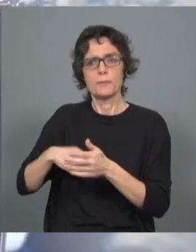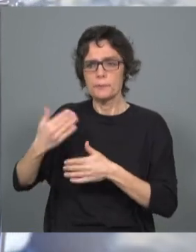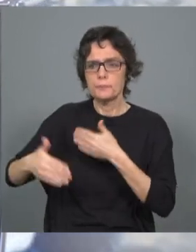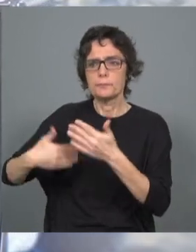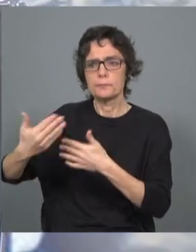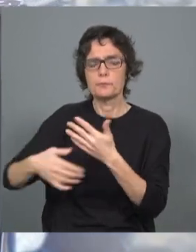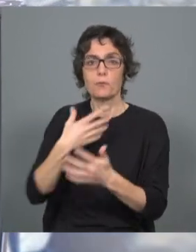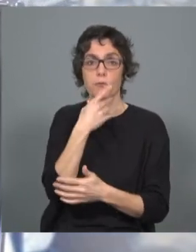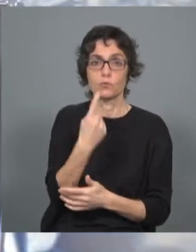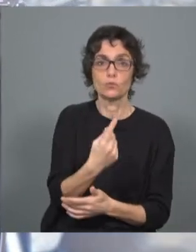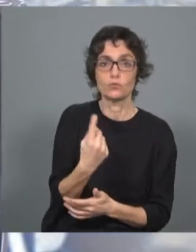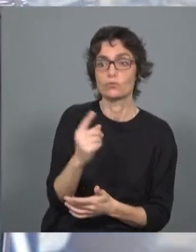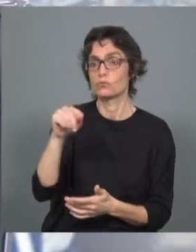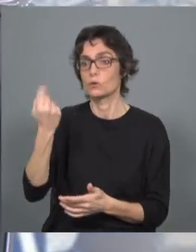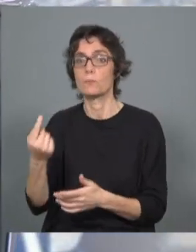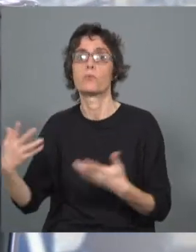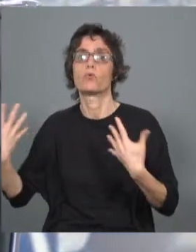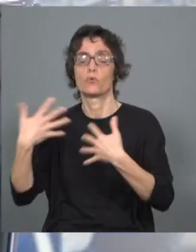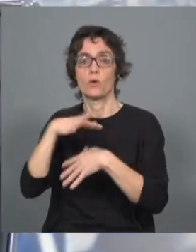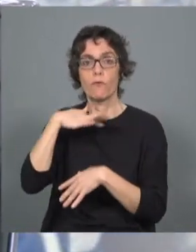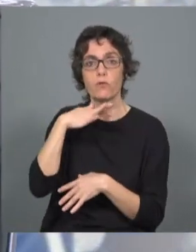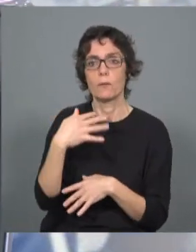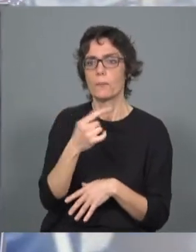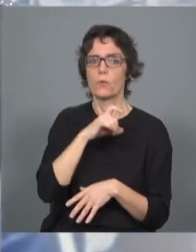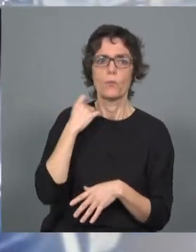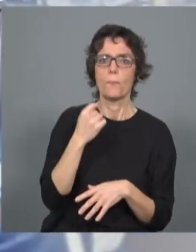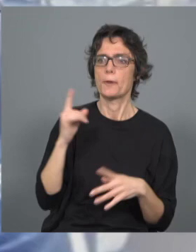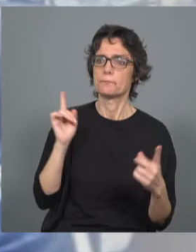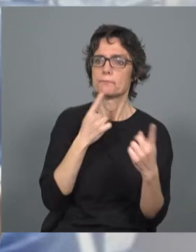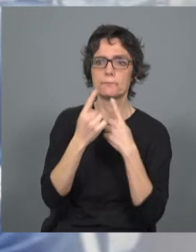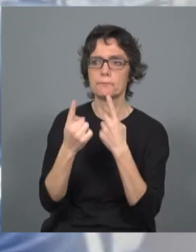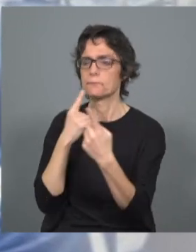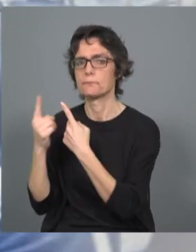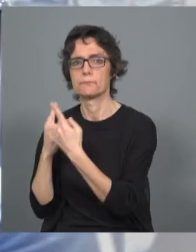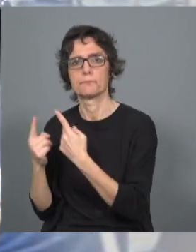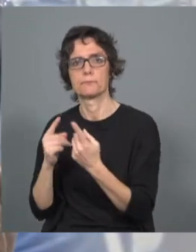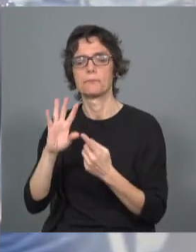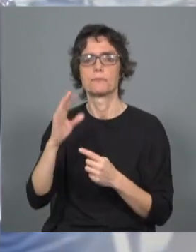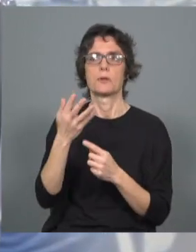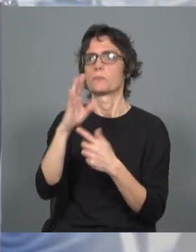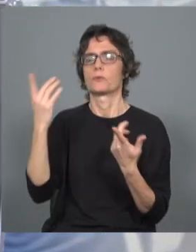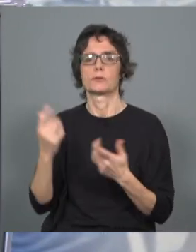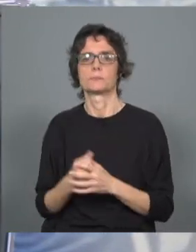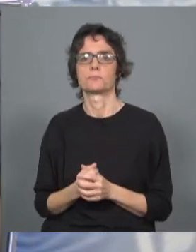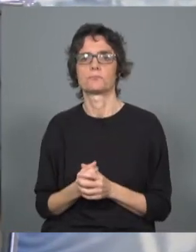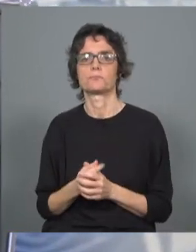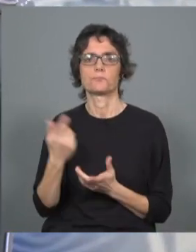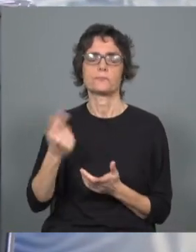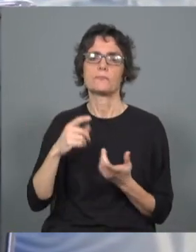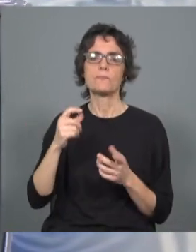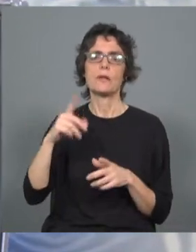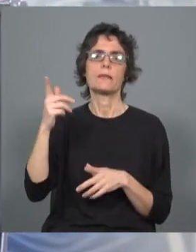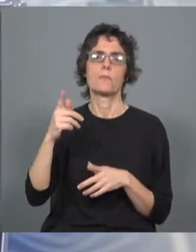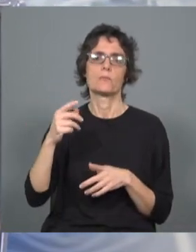e depois em família com cada um dos padres. Nós temos sempre o cuidado de falar com quando mudamos, imagino, estamos na guarda